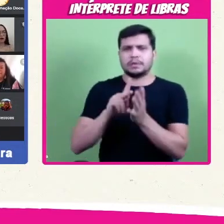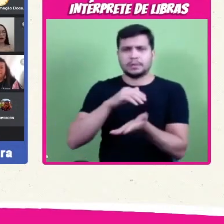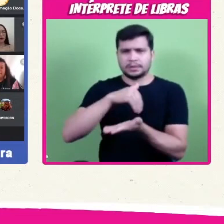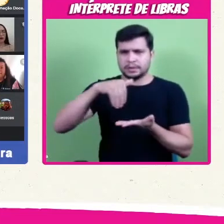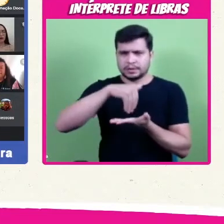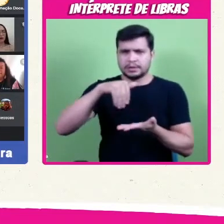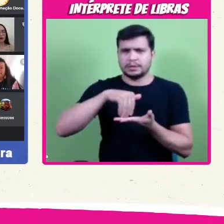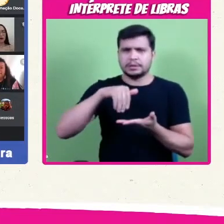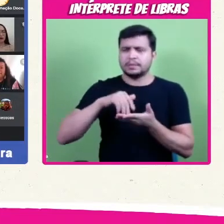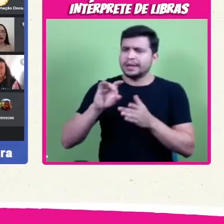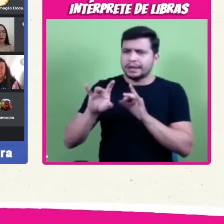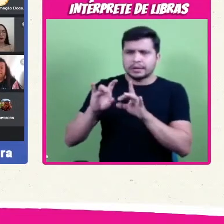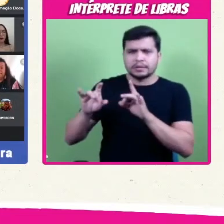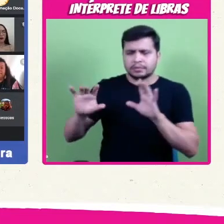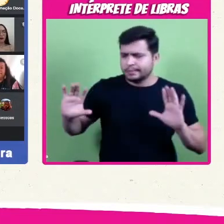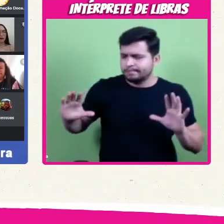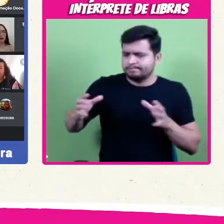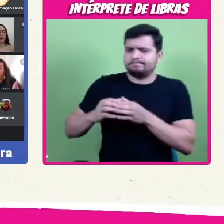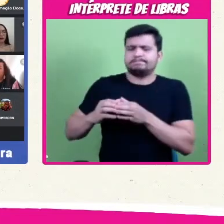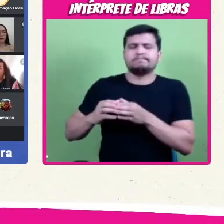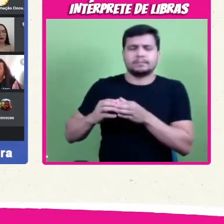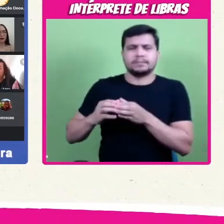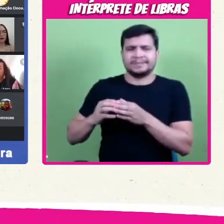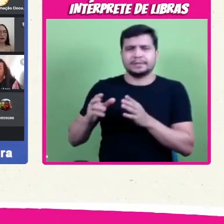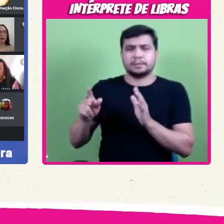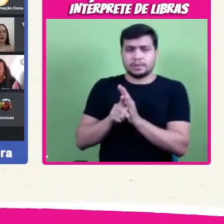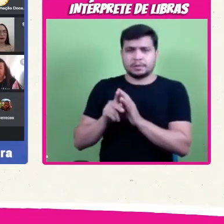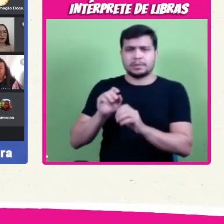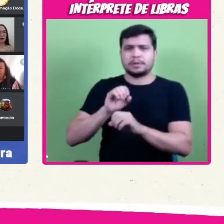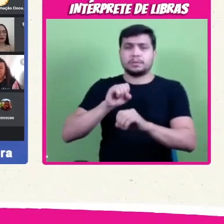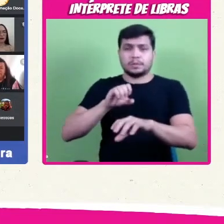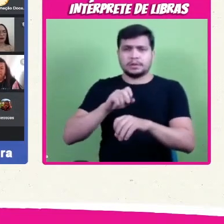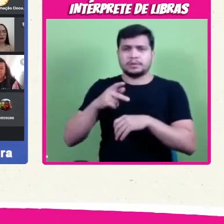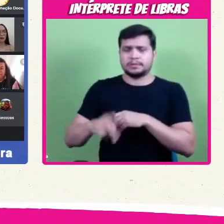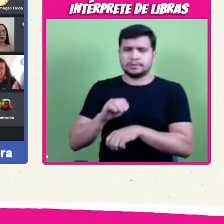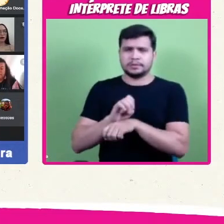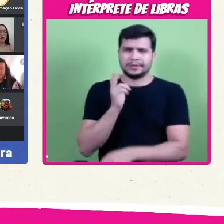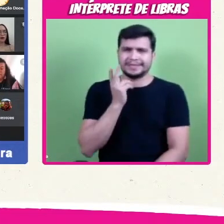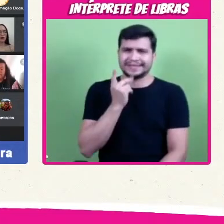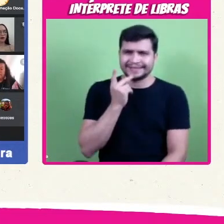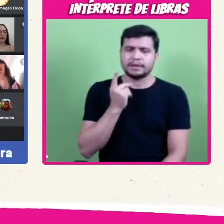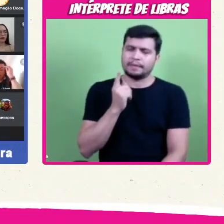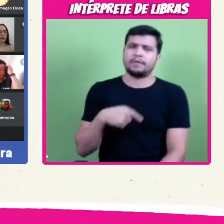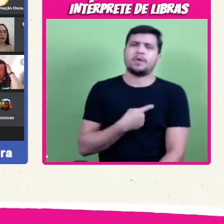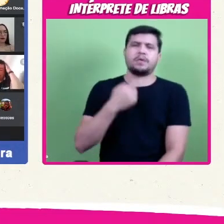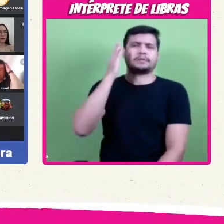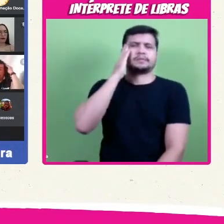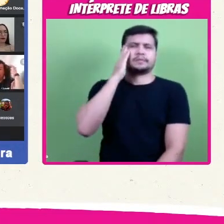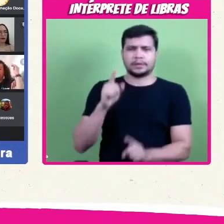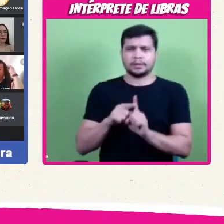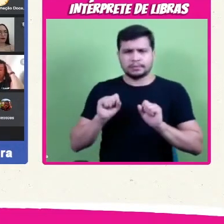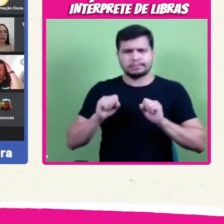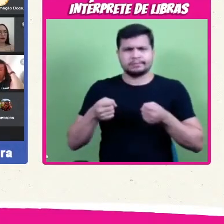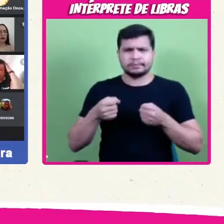compomos essa chamada rede estadual da educação básica do Estado do Ceará, é assim que nós compreendemos o direito